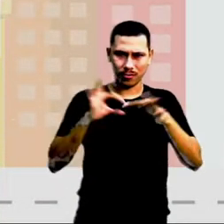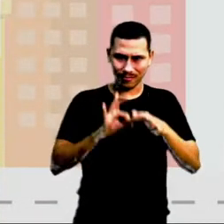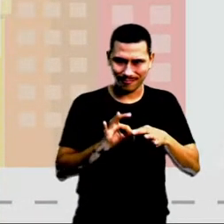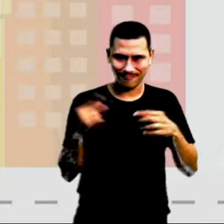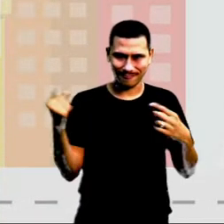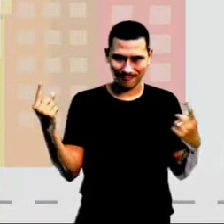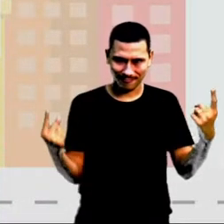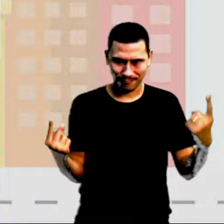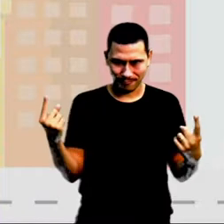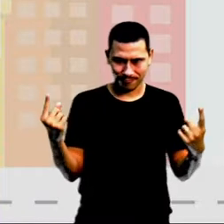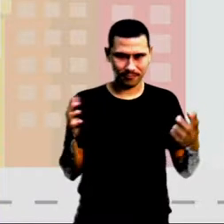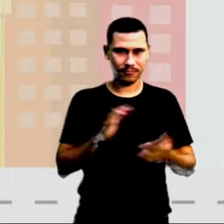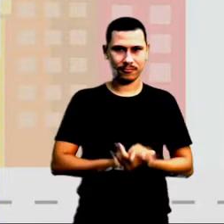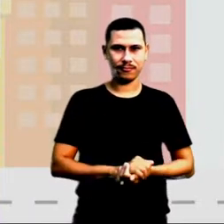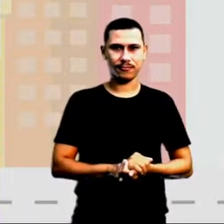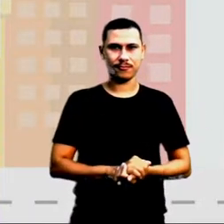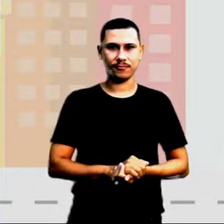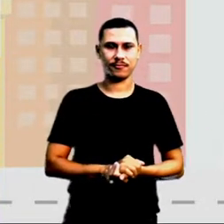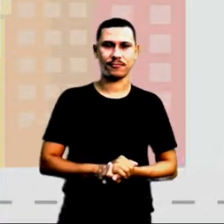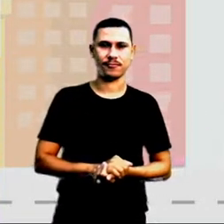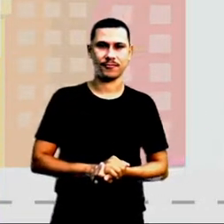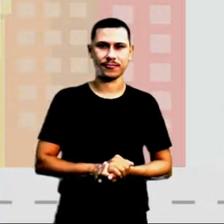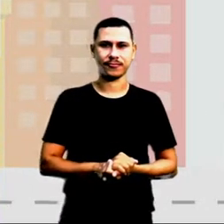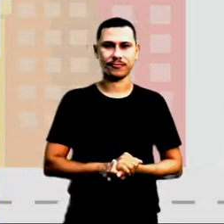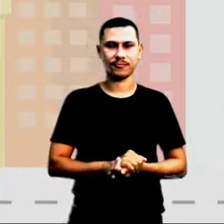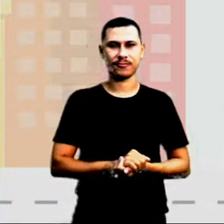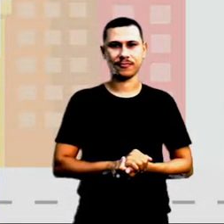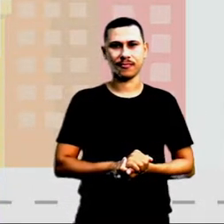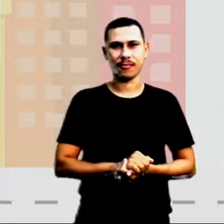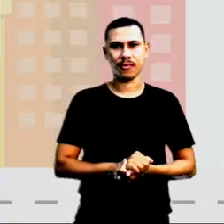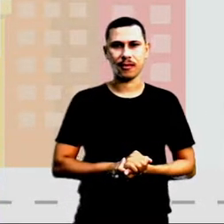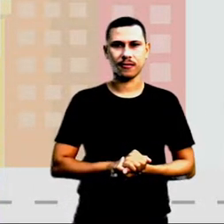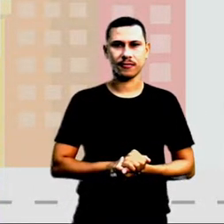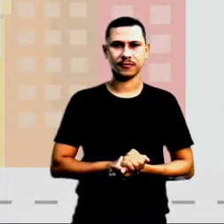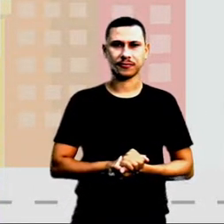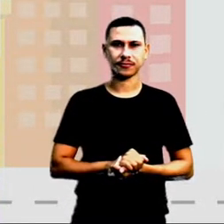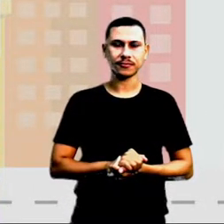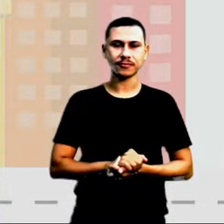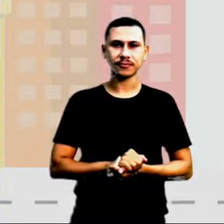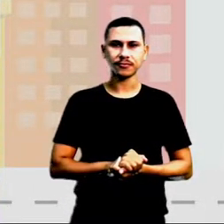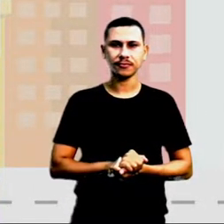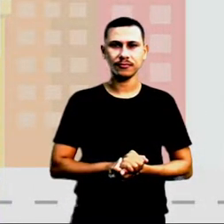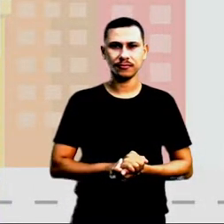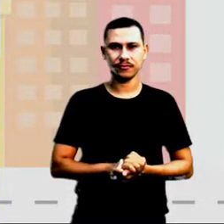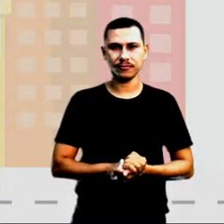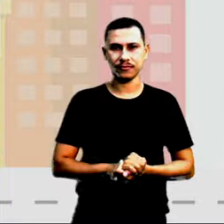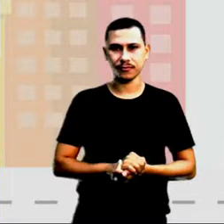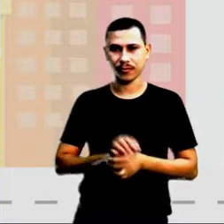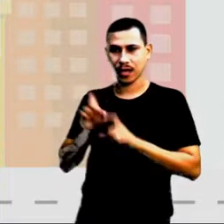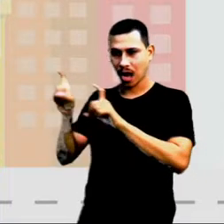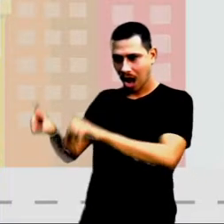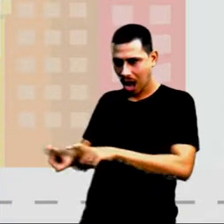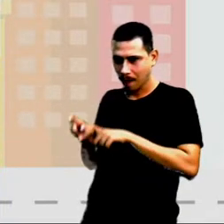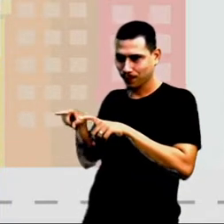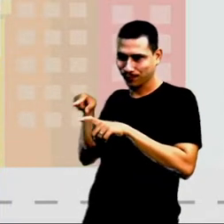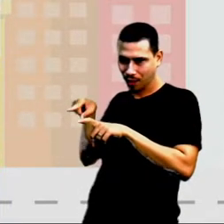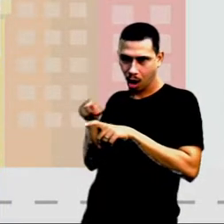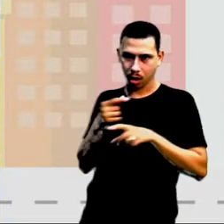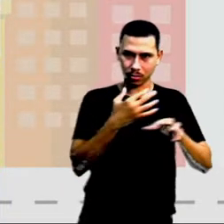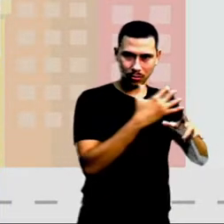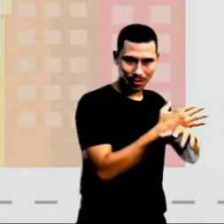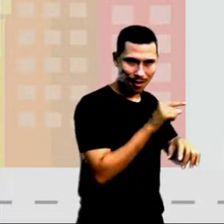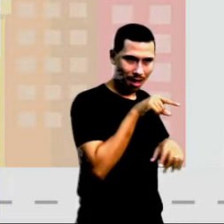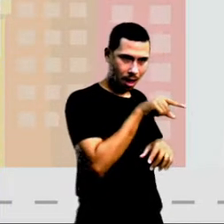aqui. Relação do campo e a cidade para você entender melhor. O campo e a cidade